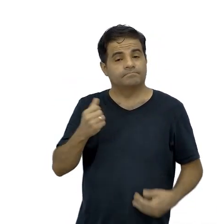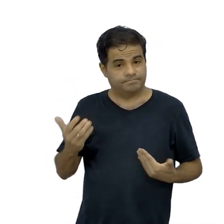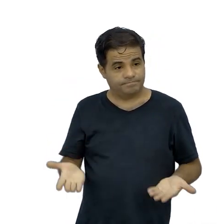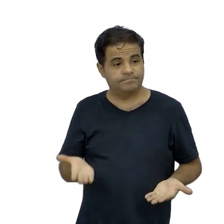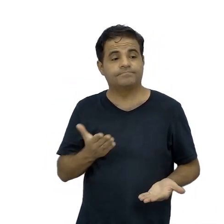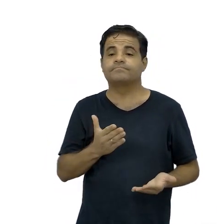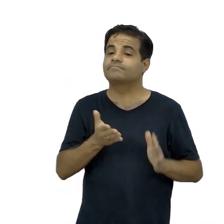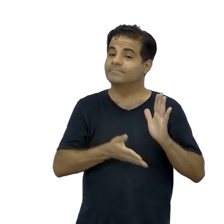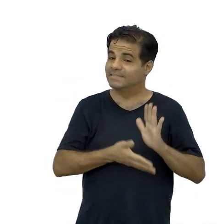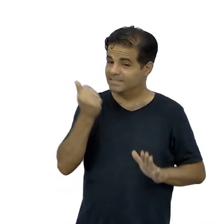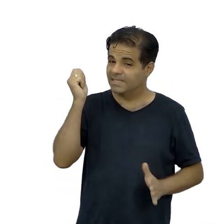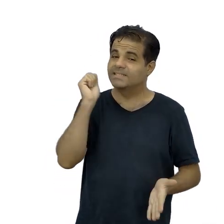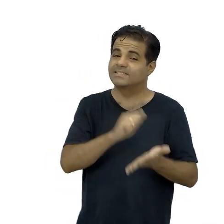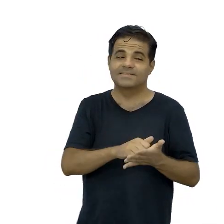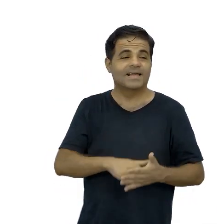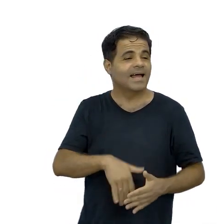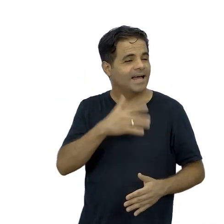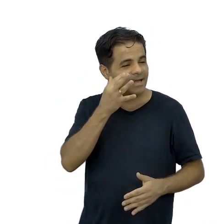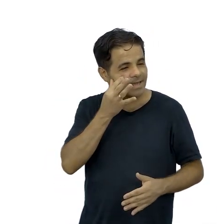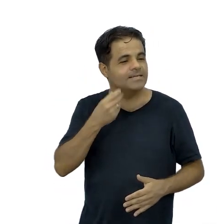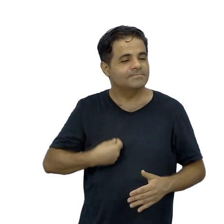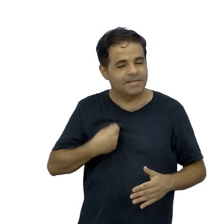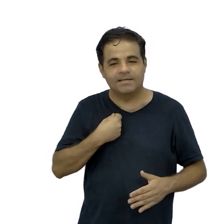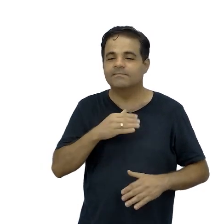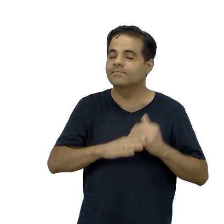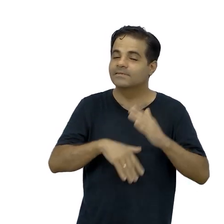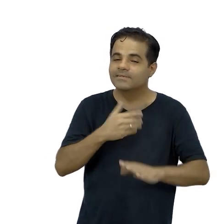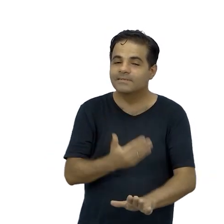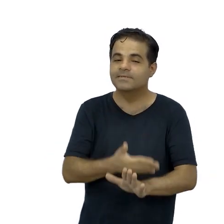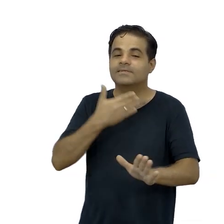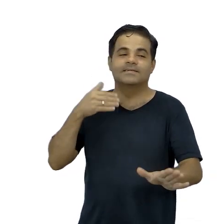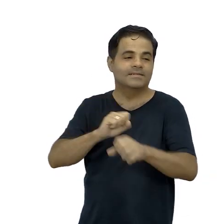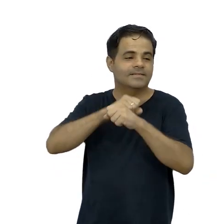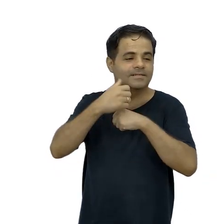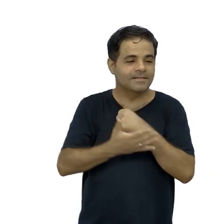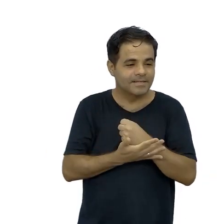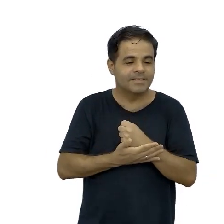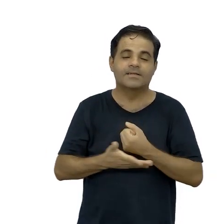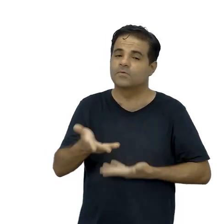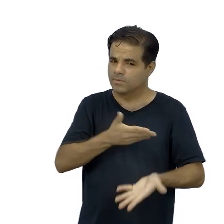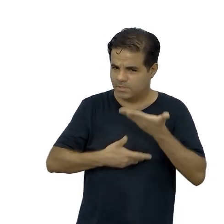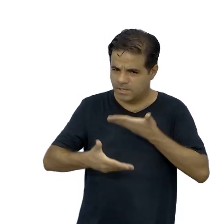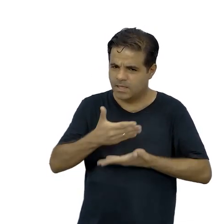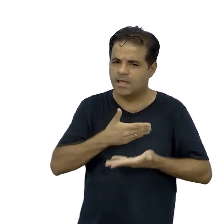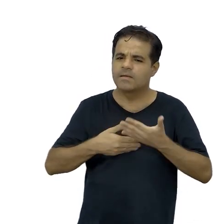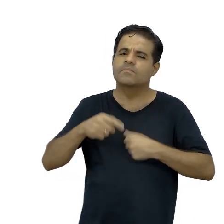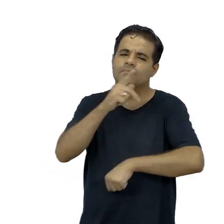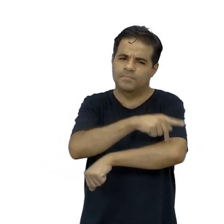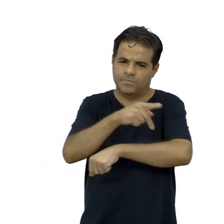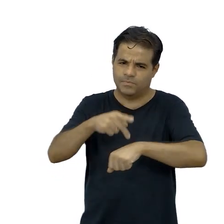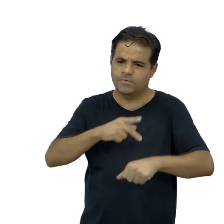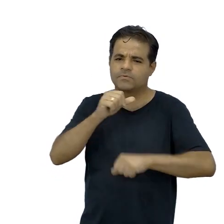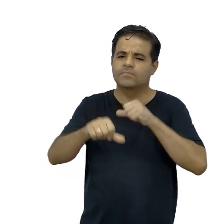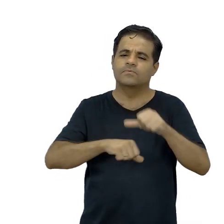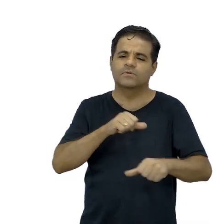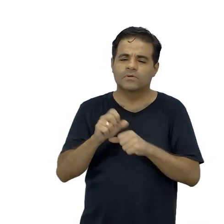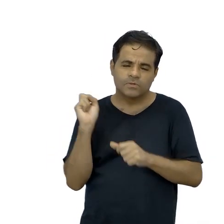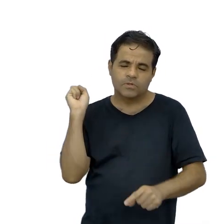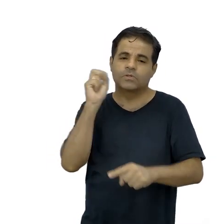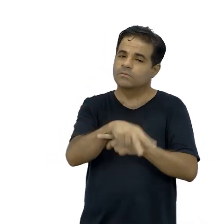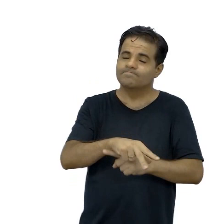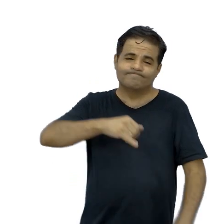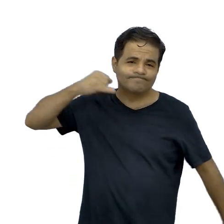das atividades presenciais, nesse período de pandemia, o tempo pedagógico foi modificado e, mais do que nunca,